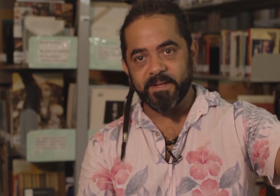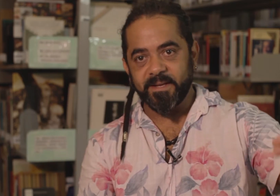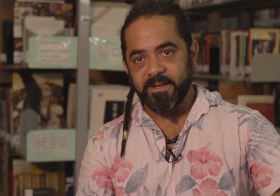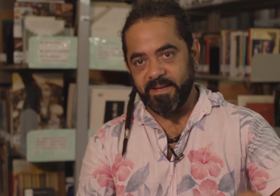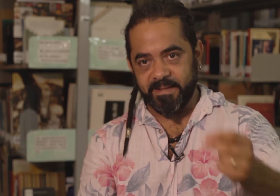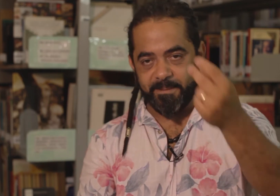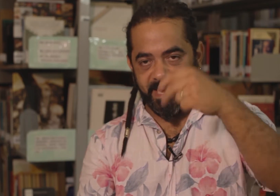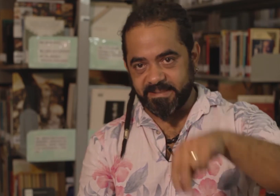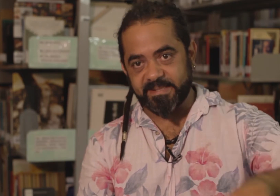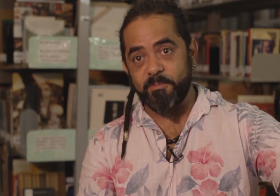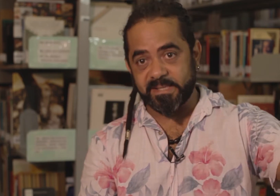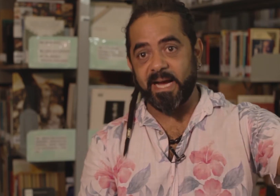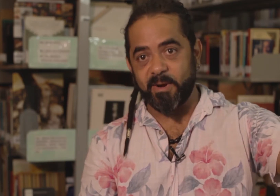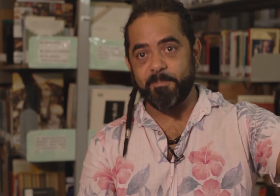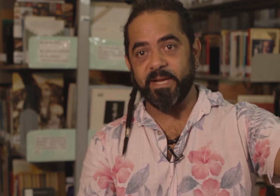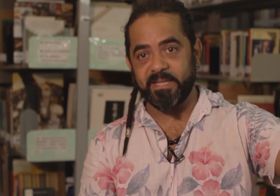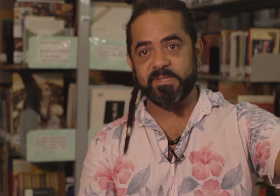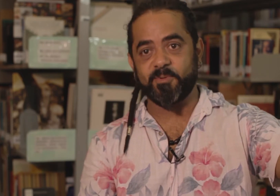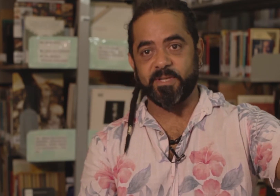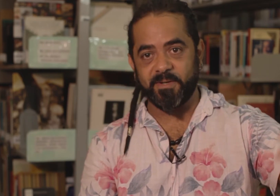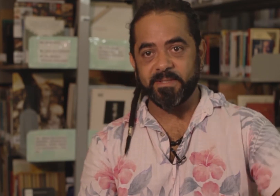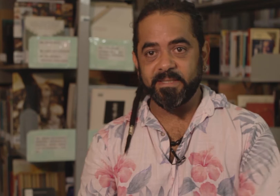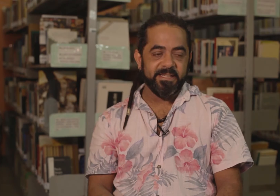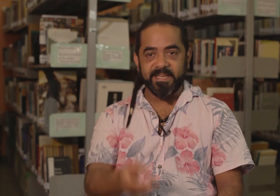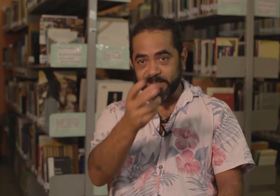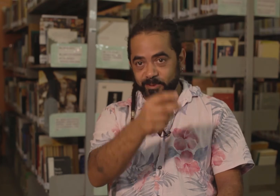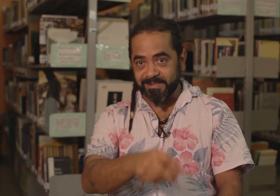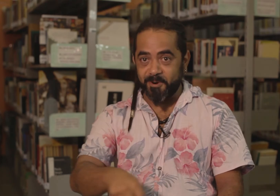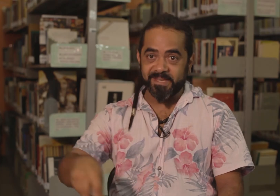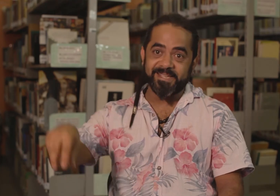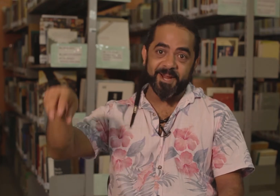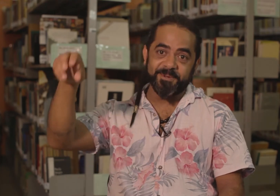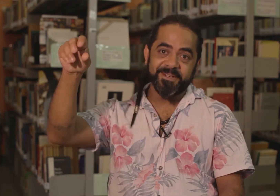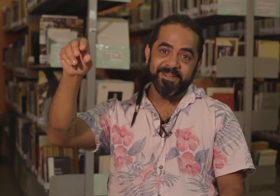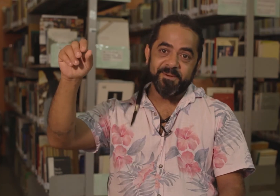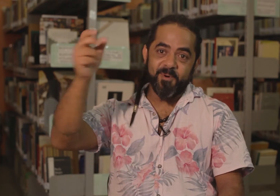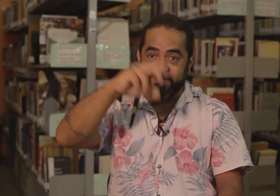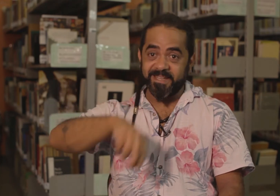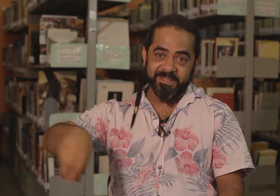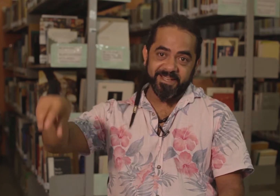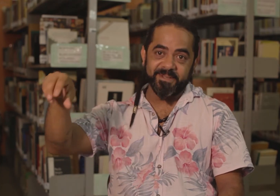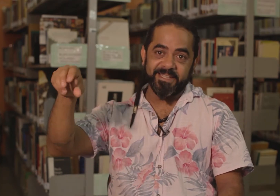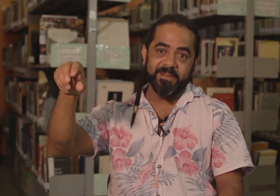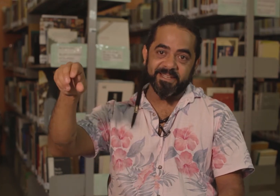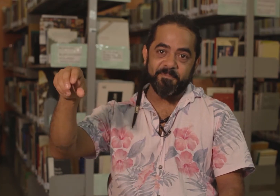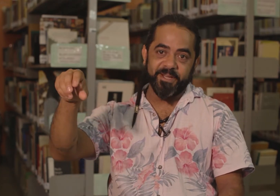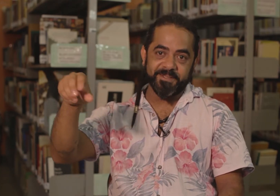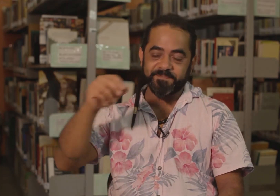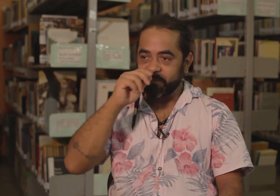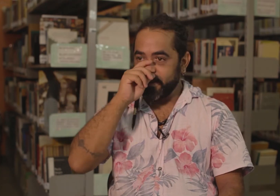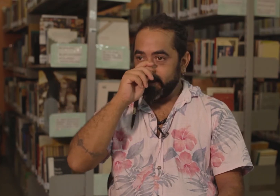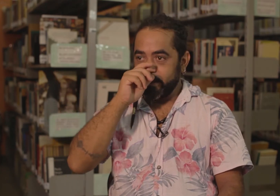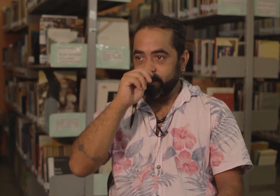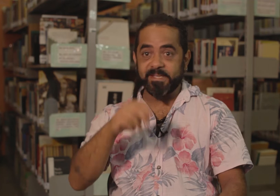cultural, tem mestres que começaram a capoeira dentro do centro cultural, e tem centros culturais que começaram por causa da demanda da